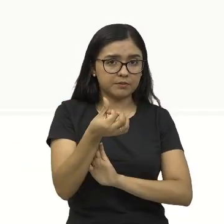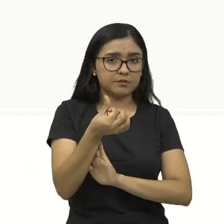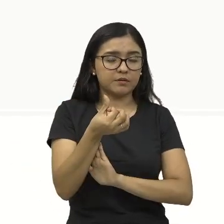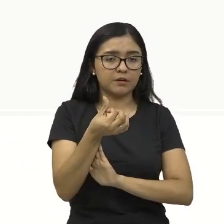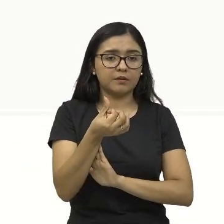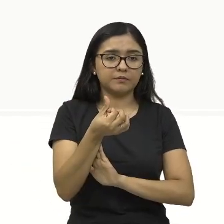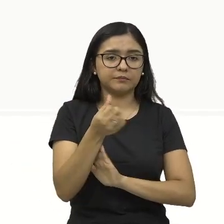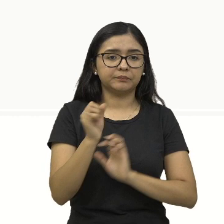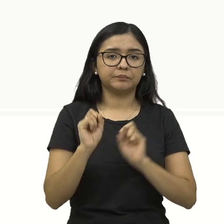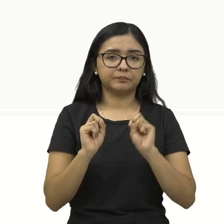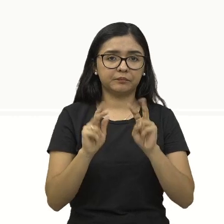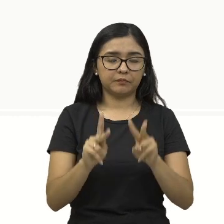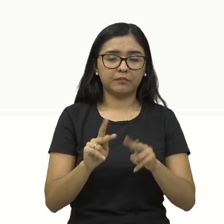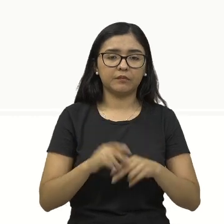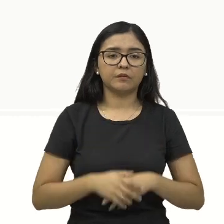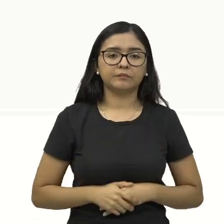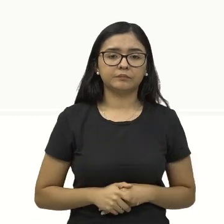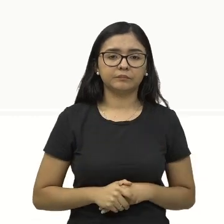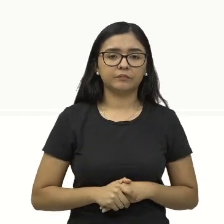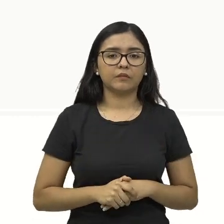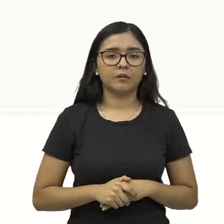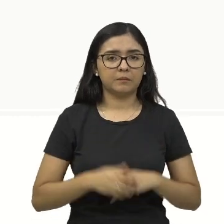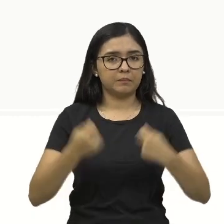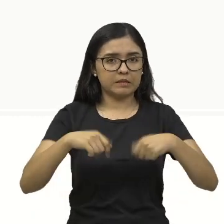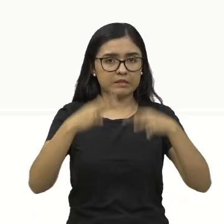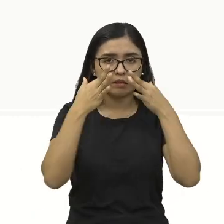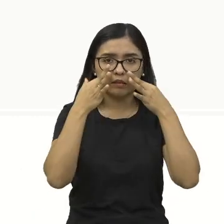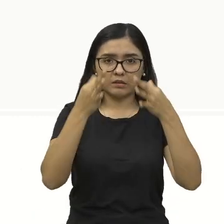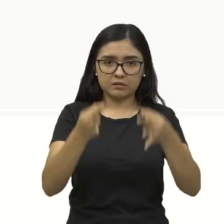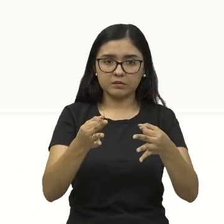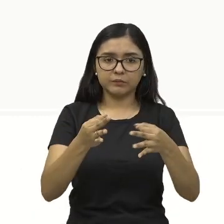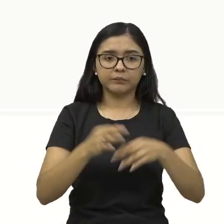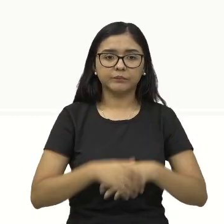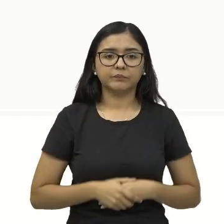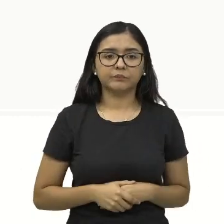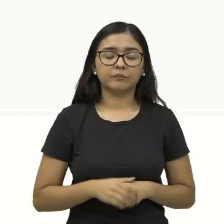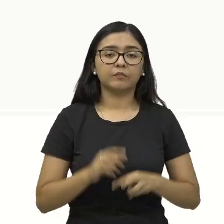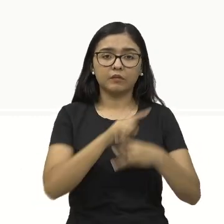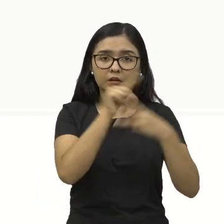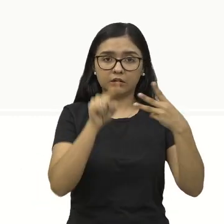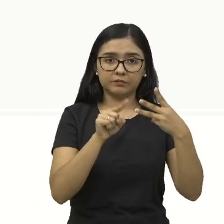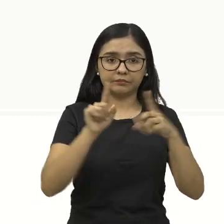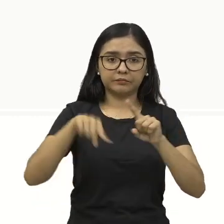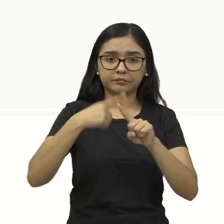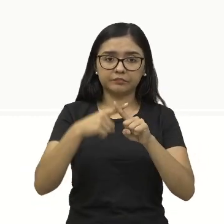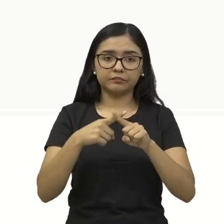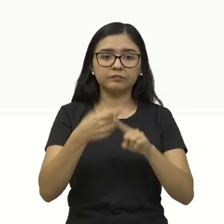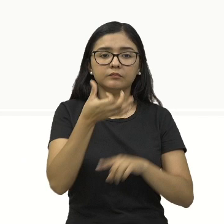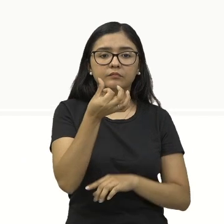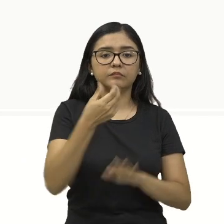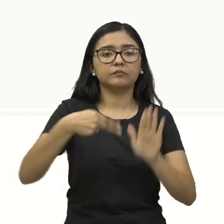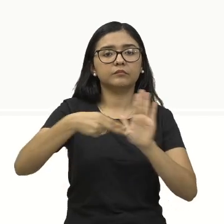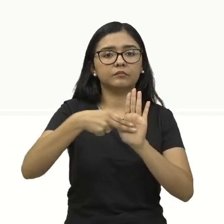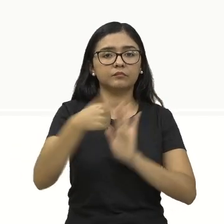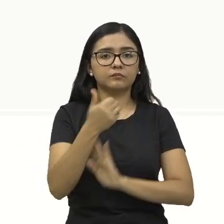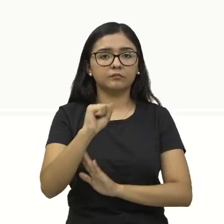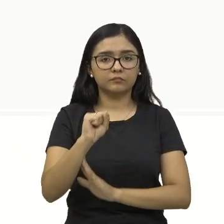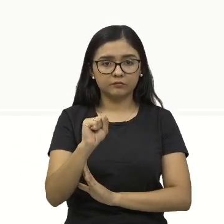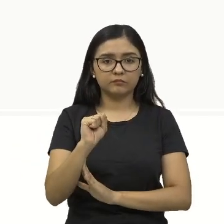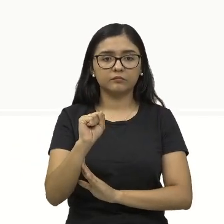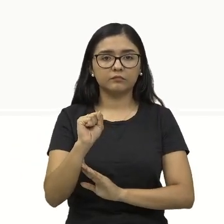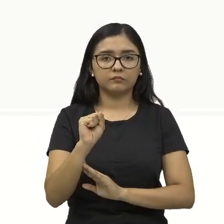tá? Muito cuidado com o joguinho de sinal aí. Agora, 3 vezes 6, que vai dar 18.